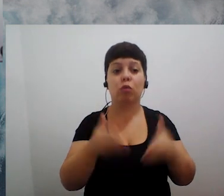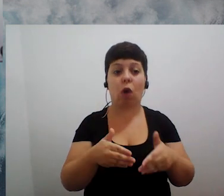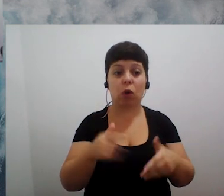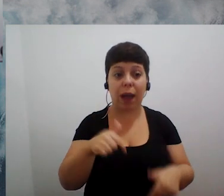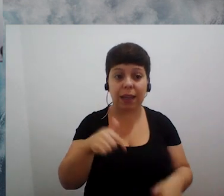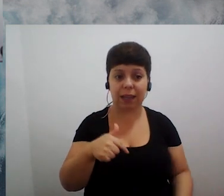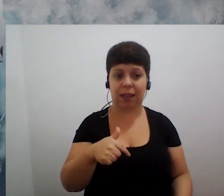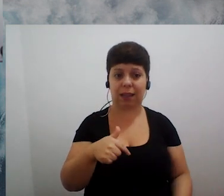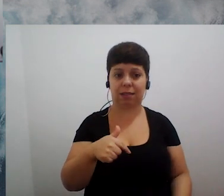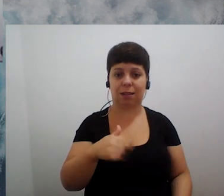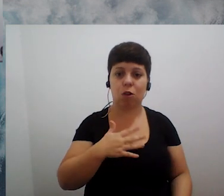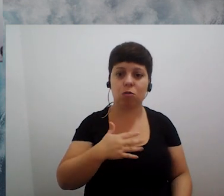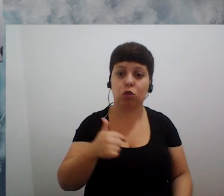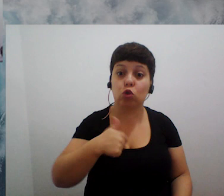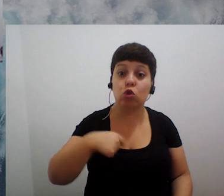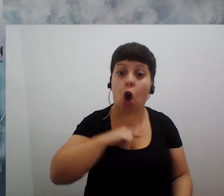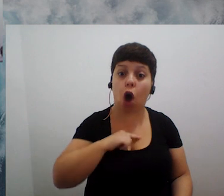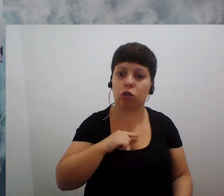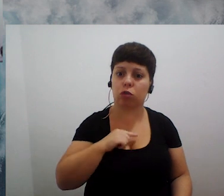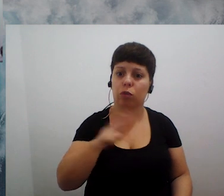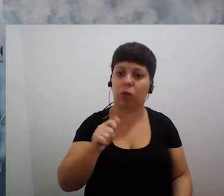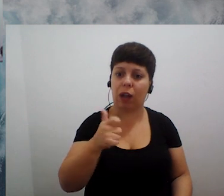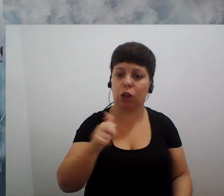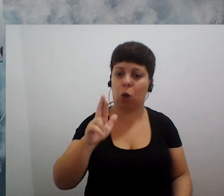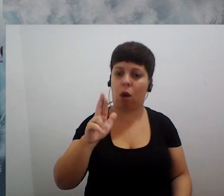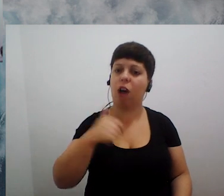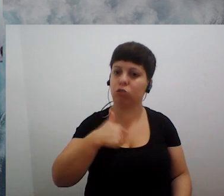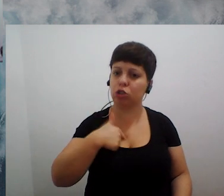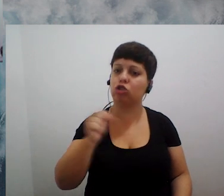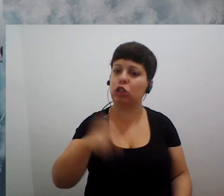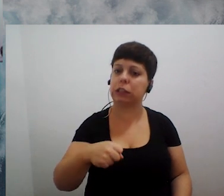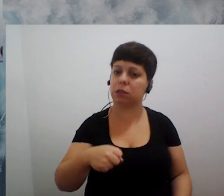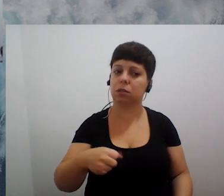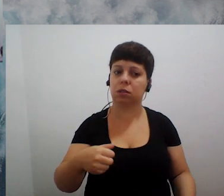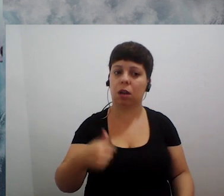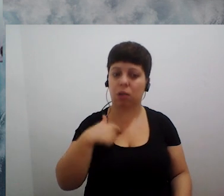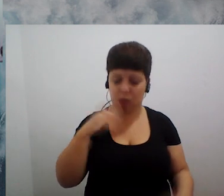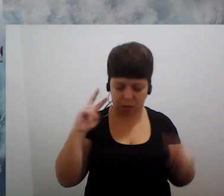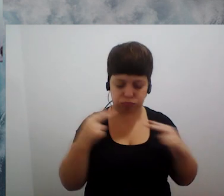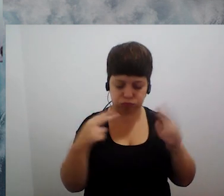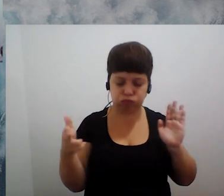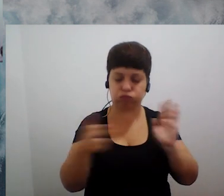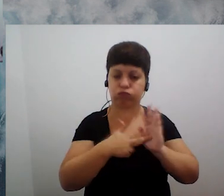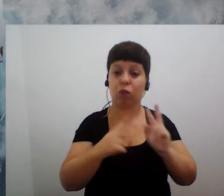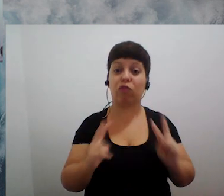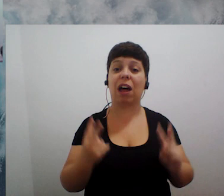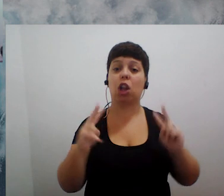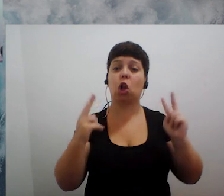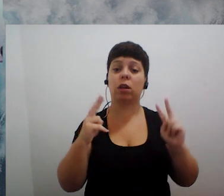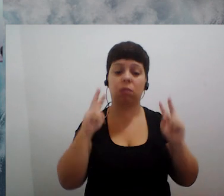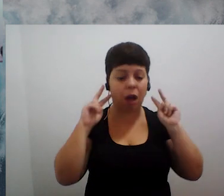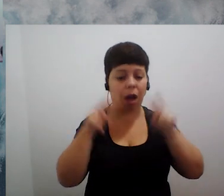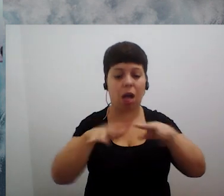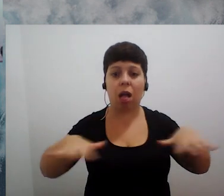sempre é pelo corre do nosso valor, da autoestima da quebrada, porque a gente acredita que a gente reconhece e valoriza o nosso